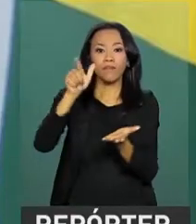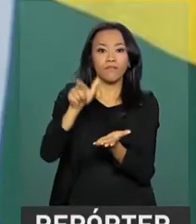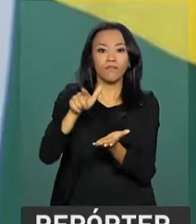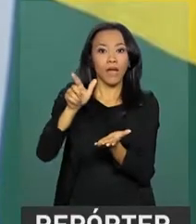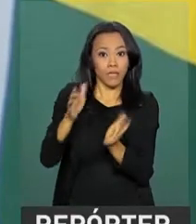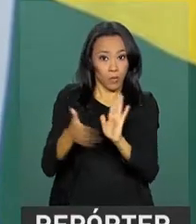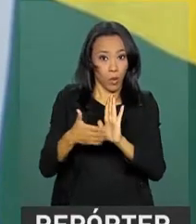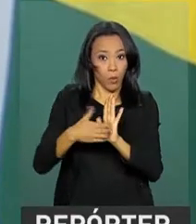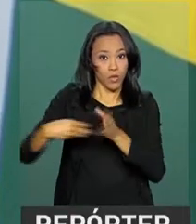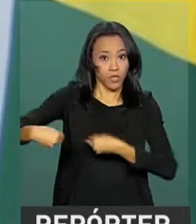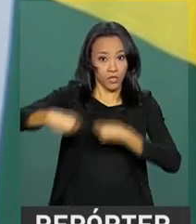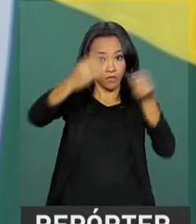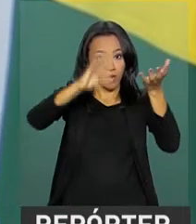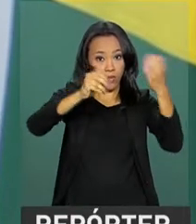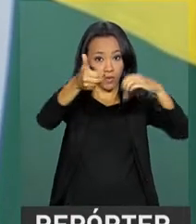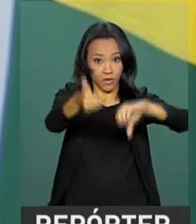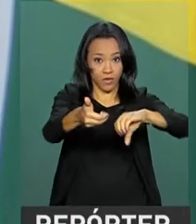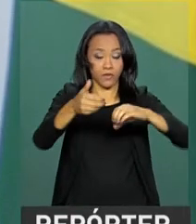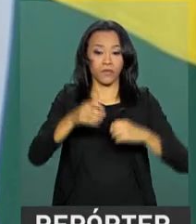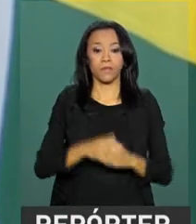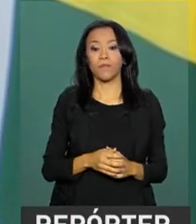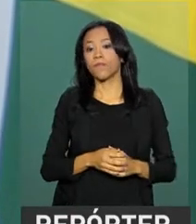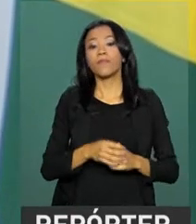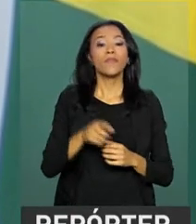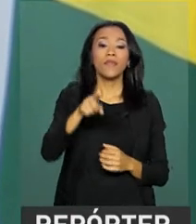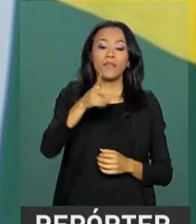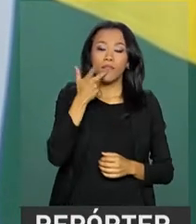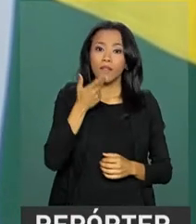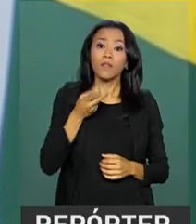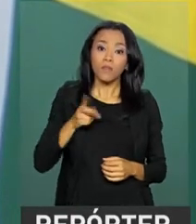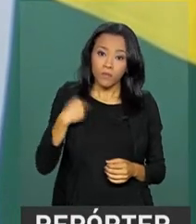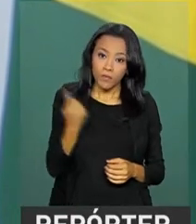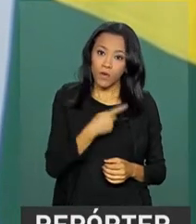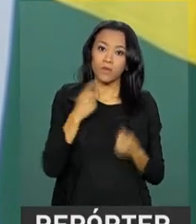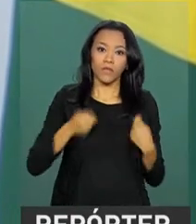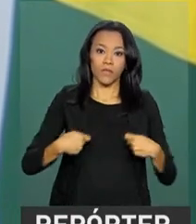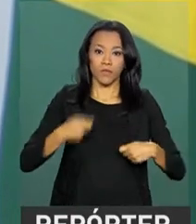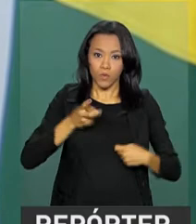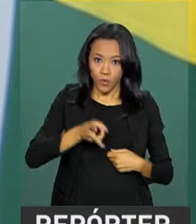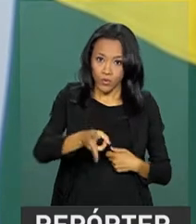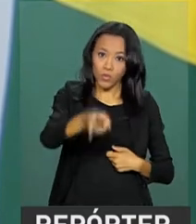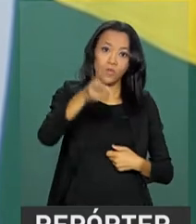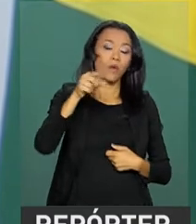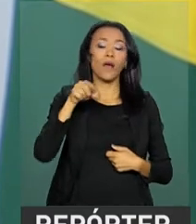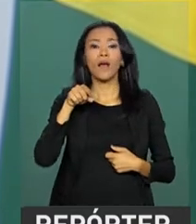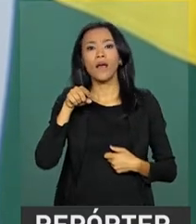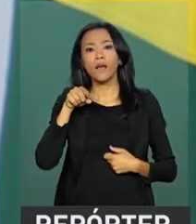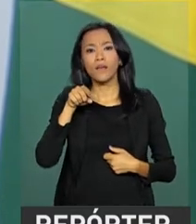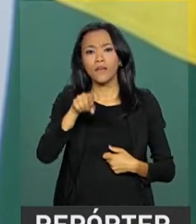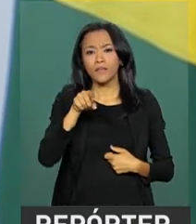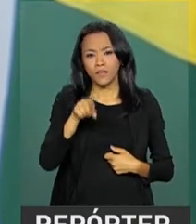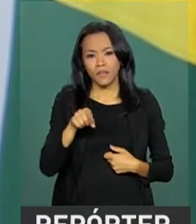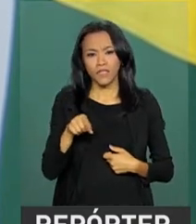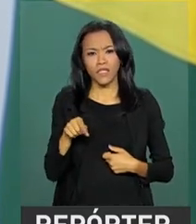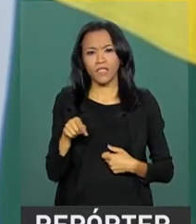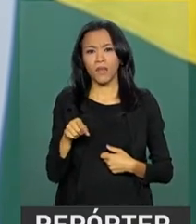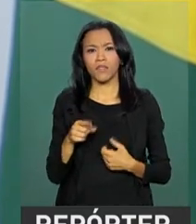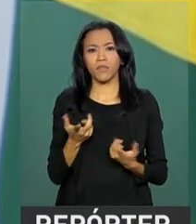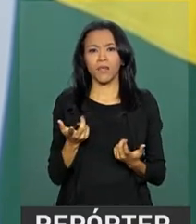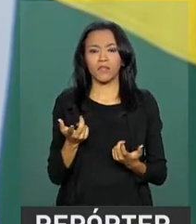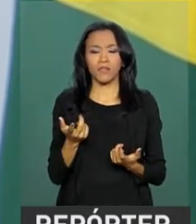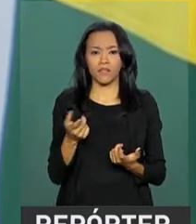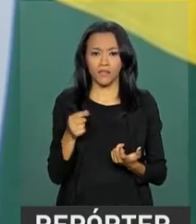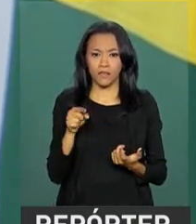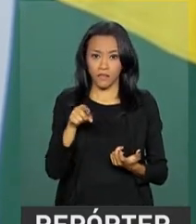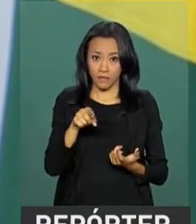precisamos muito de prosseguir as reformas eu quero depois disso fazer uma simplificação tributária e já não falo